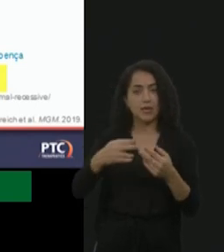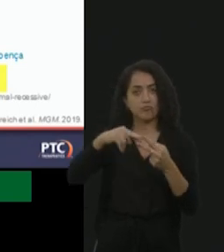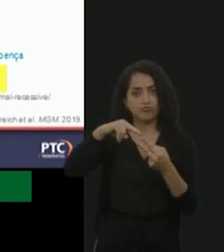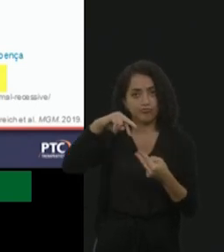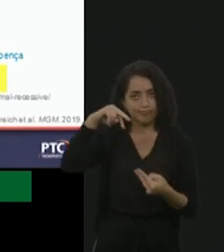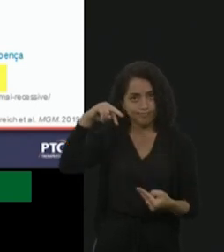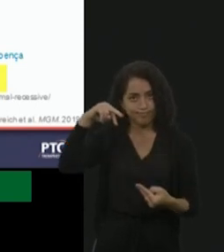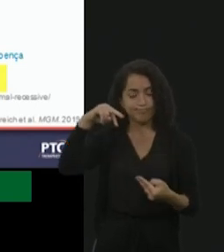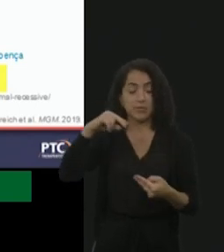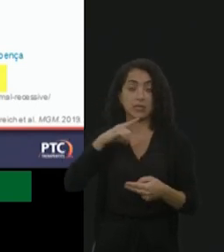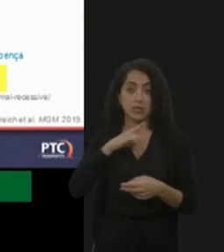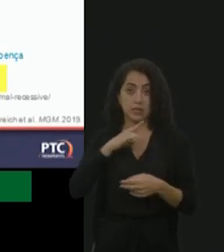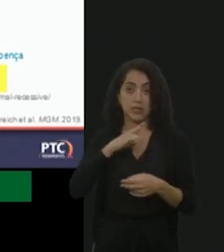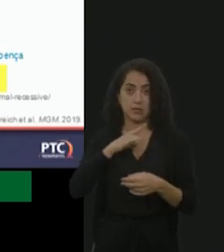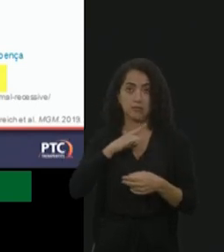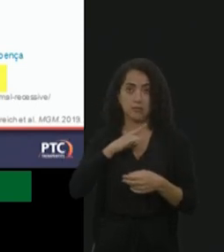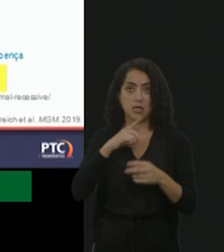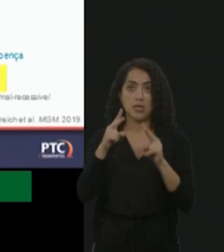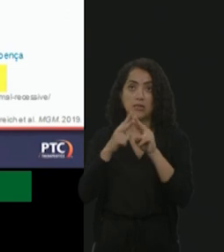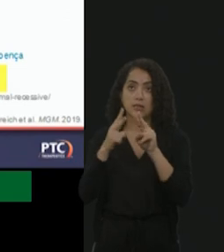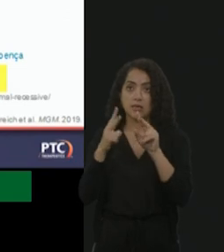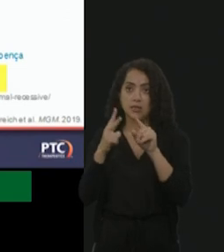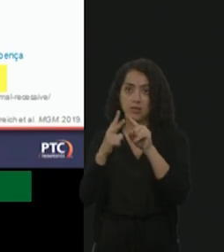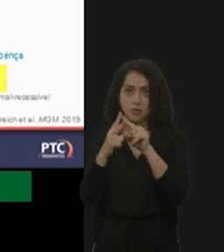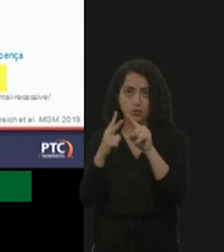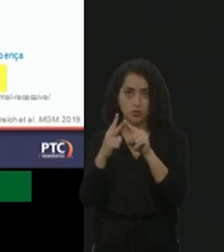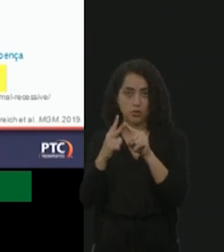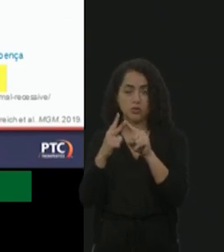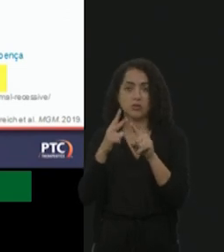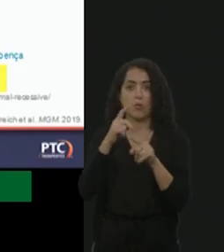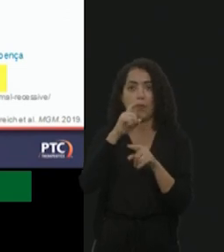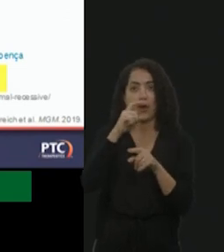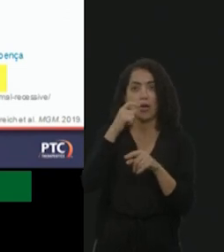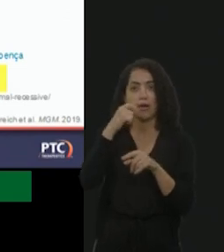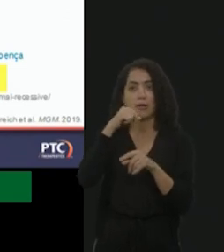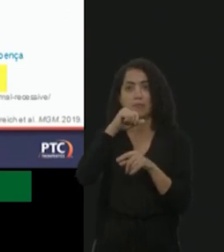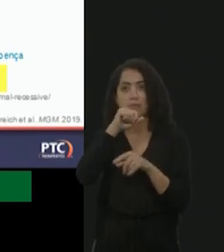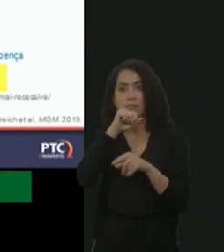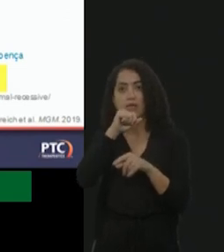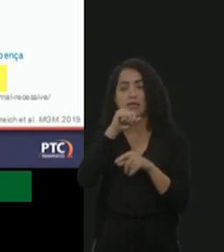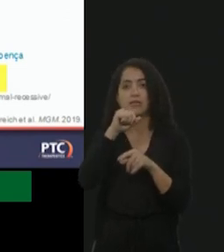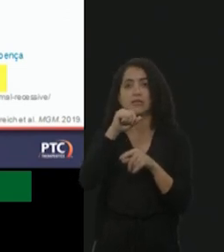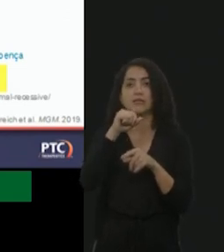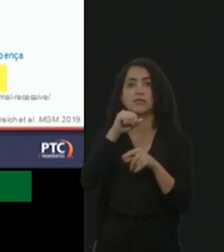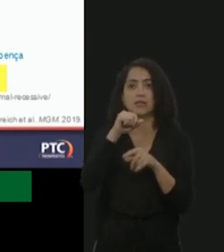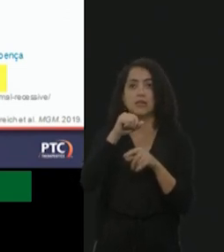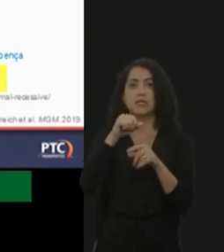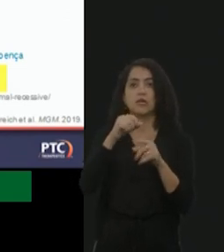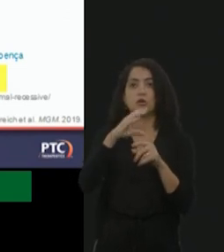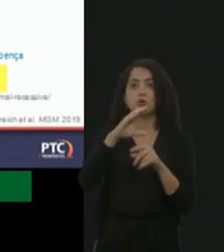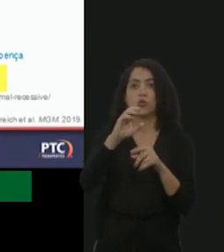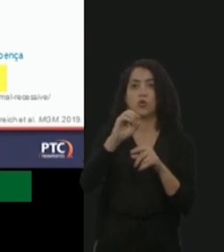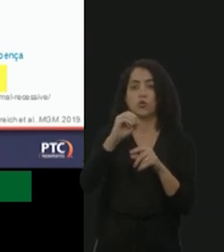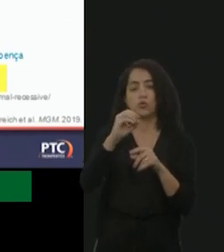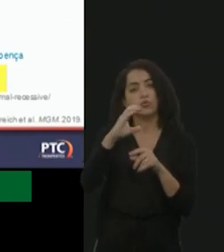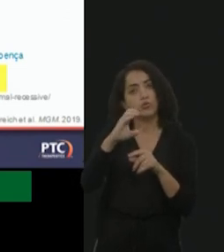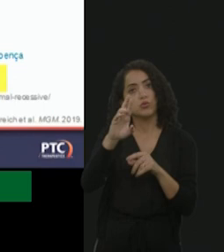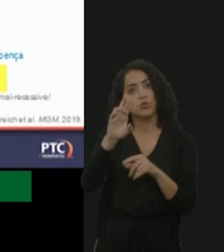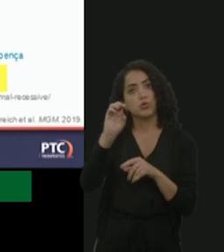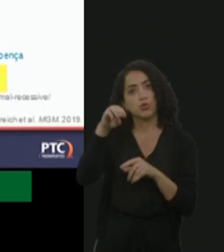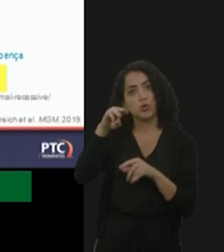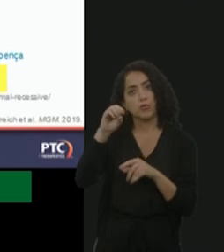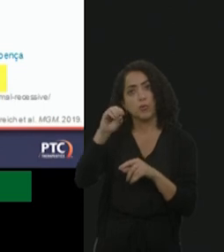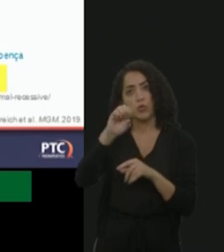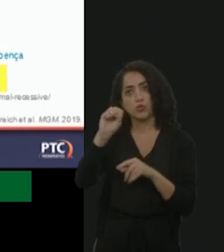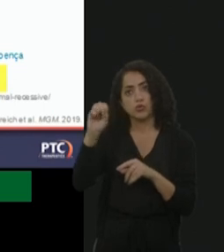né, geralmente a gente tem dois pais portadores, a doença está localizada no cromossomo 7, então, aqui, o pai no